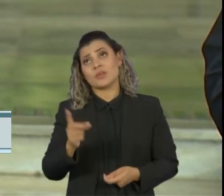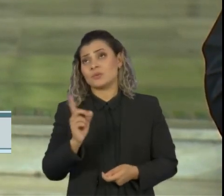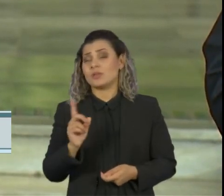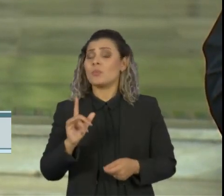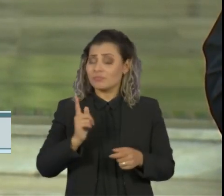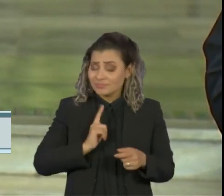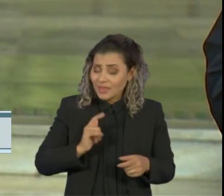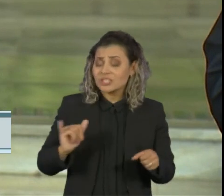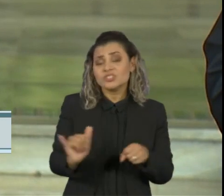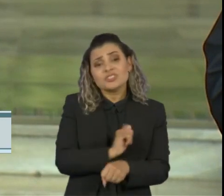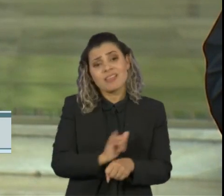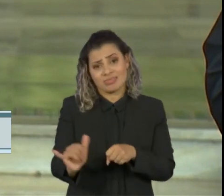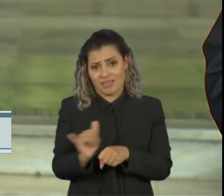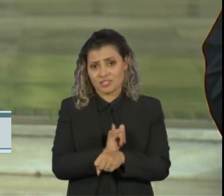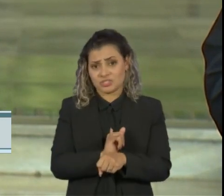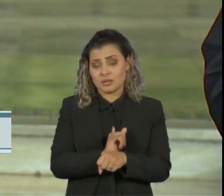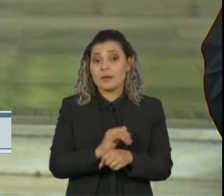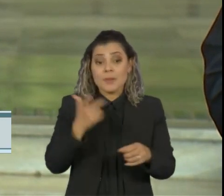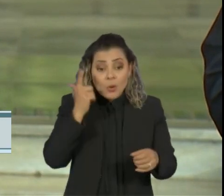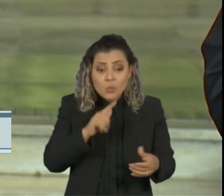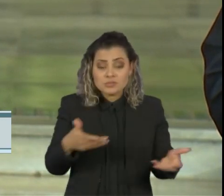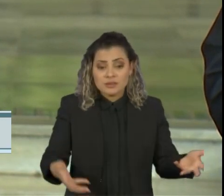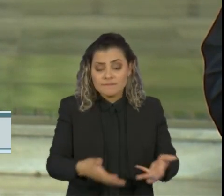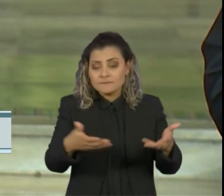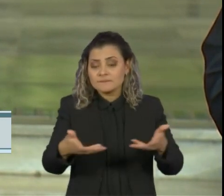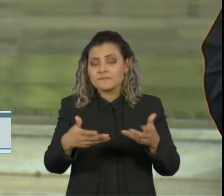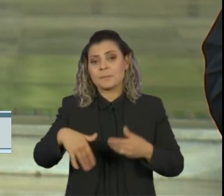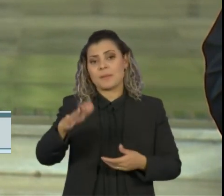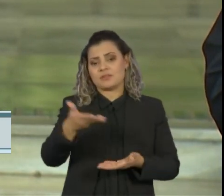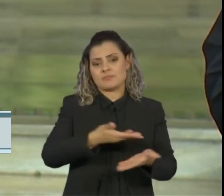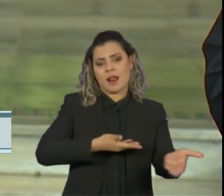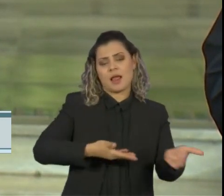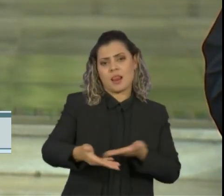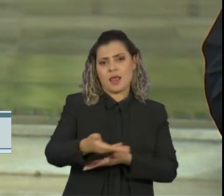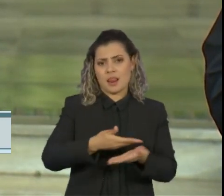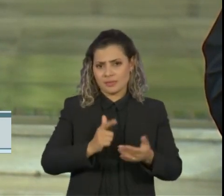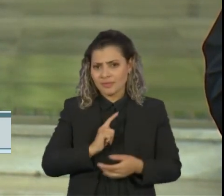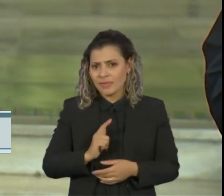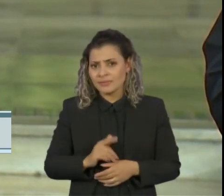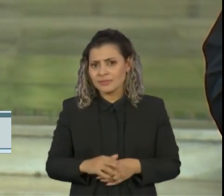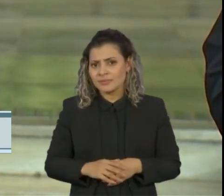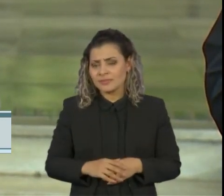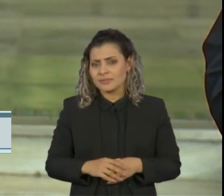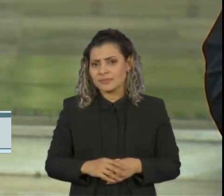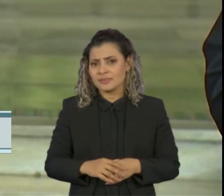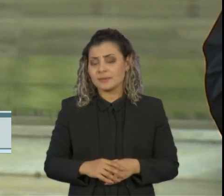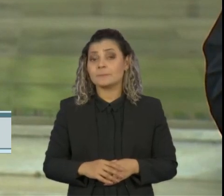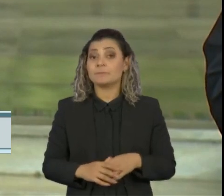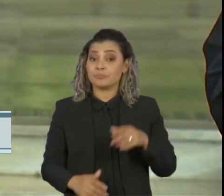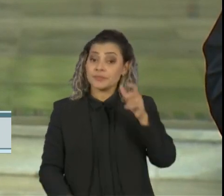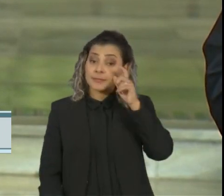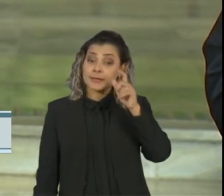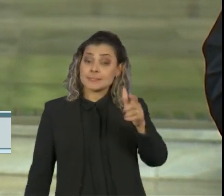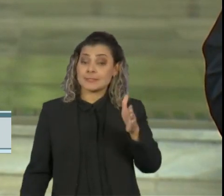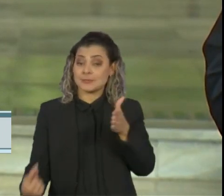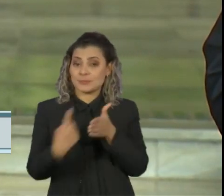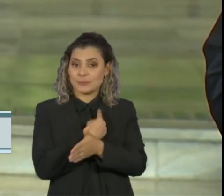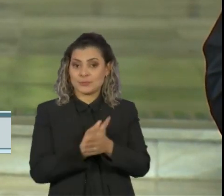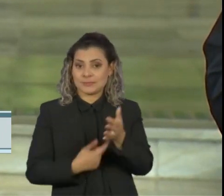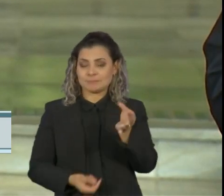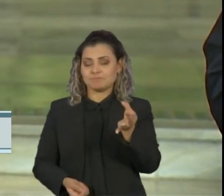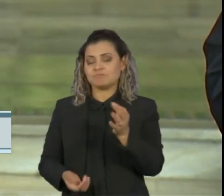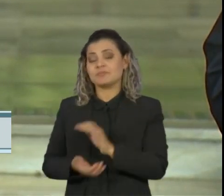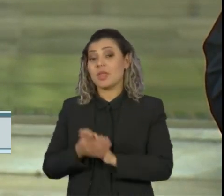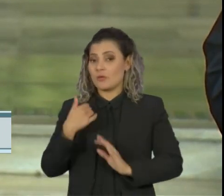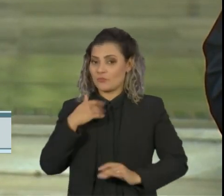uma estratégia para uma formação de um ambiente mais dinâmico nesse setor. Obrigado. Bem interessante sua pergunta, Vitor. Eu